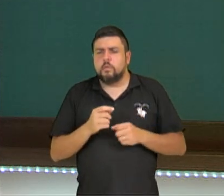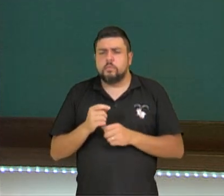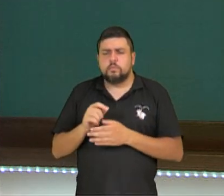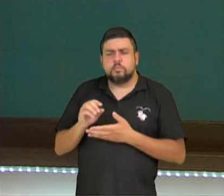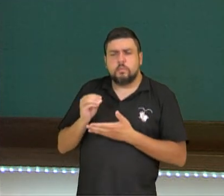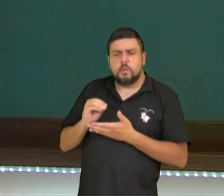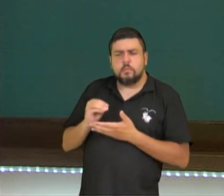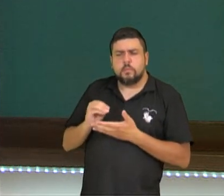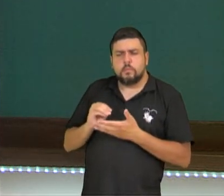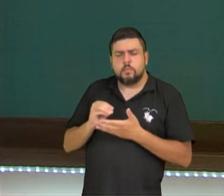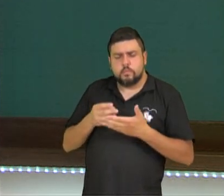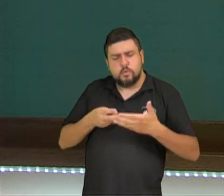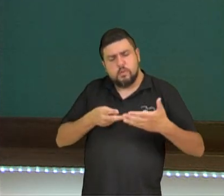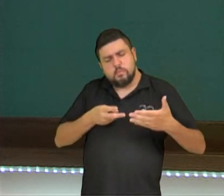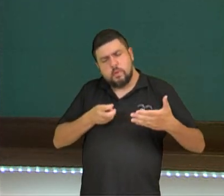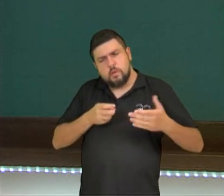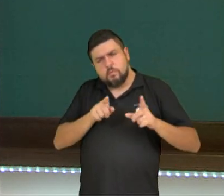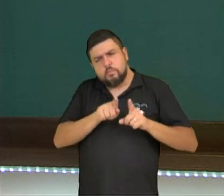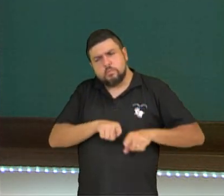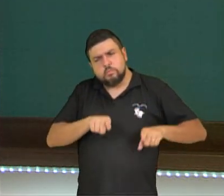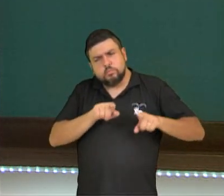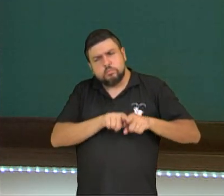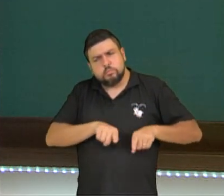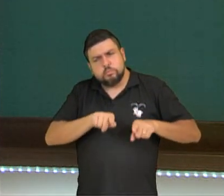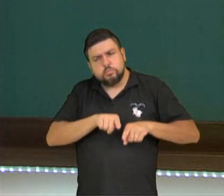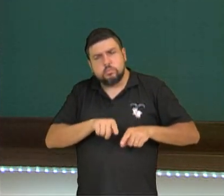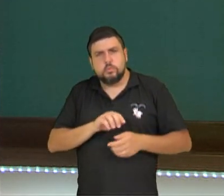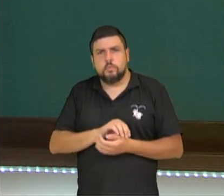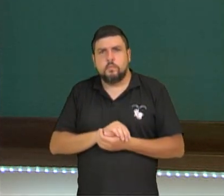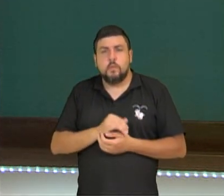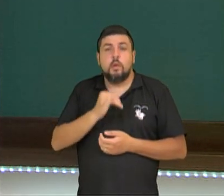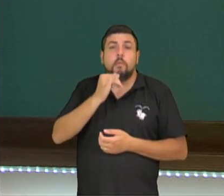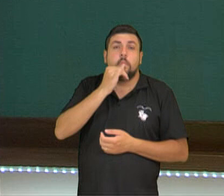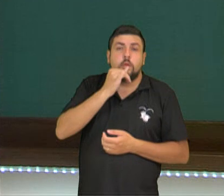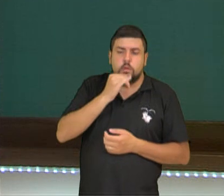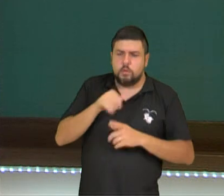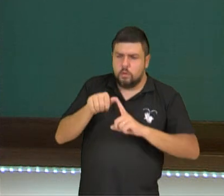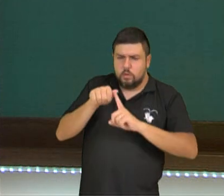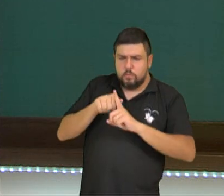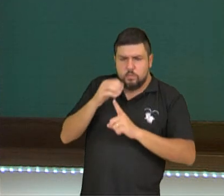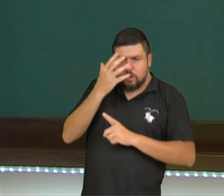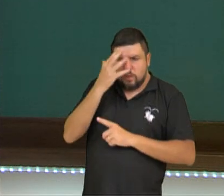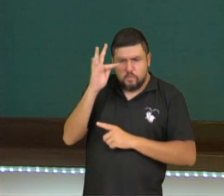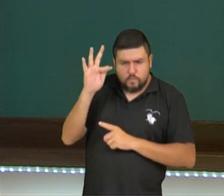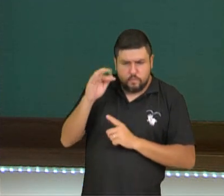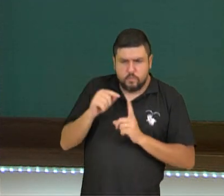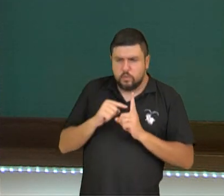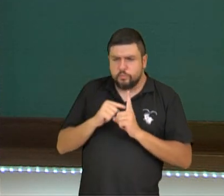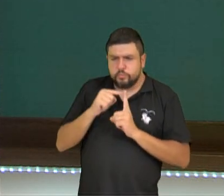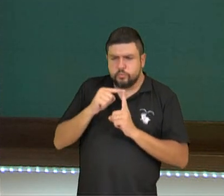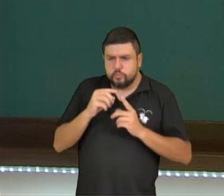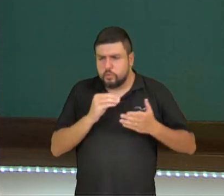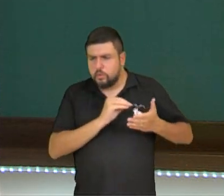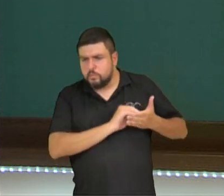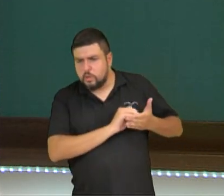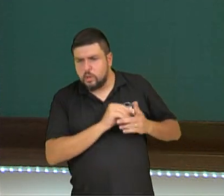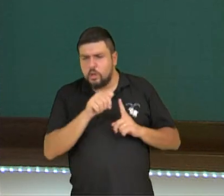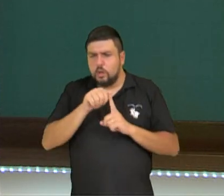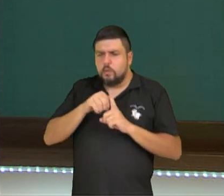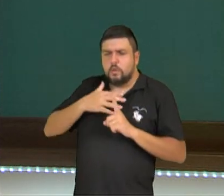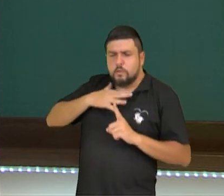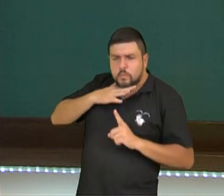forma semelhante, por exemplo, de um ano para o outro. Eu vejo que no mês de fevereiro faz tal temperatura, no mês de março tem